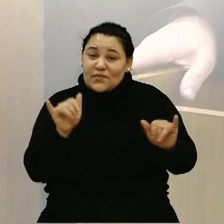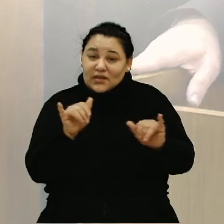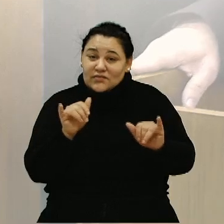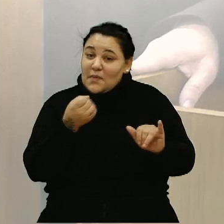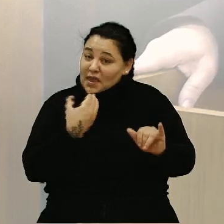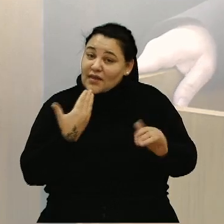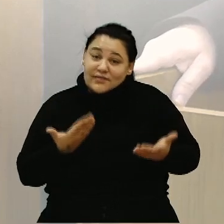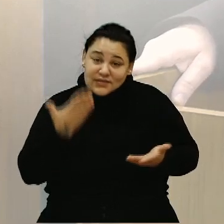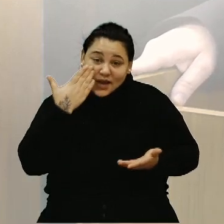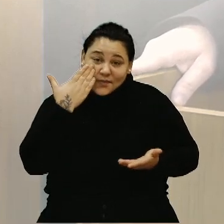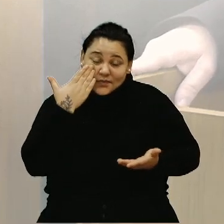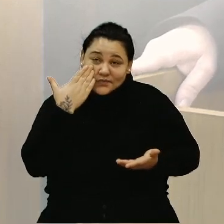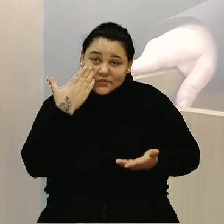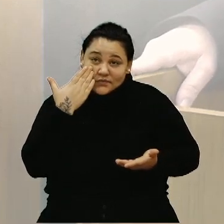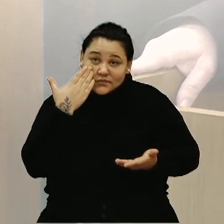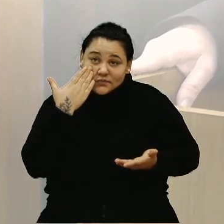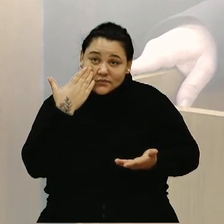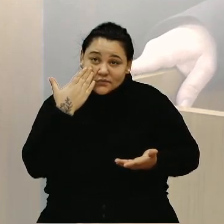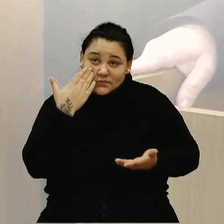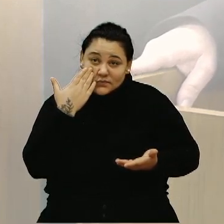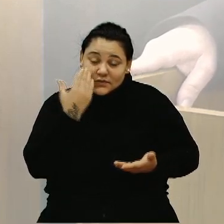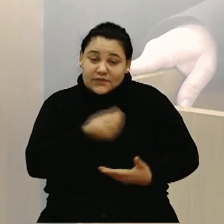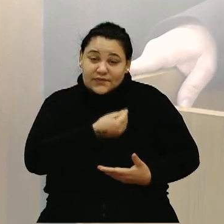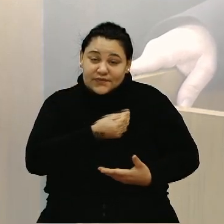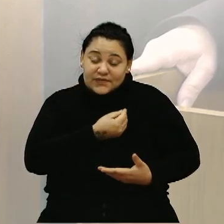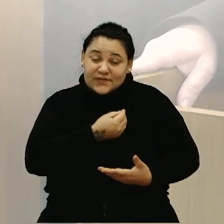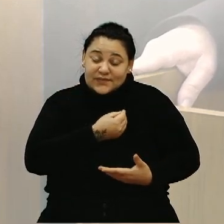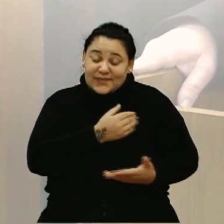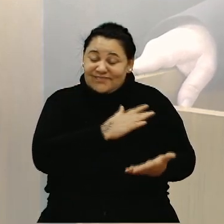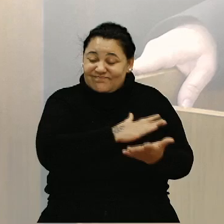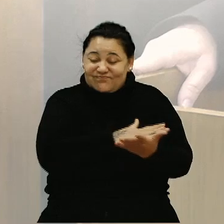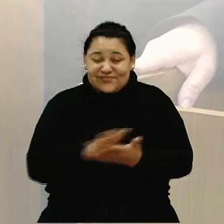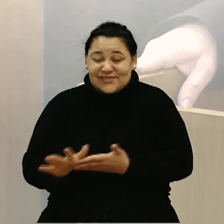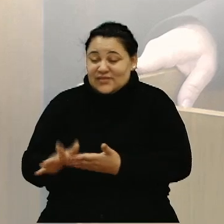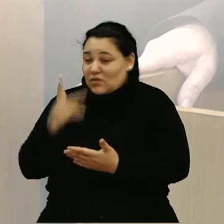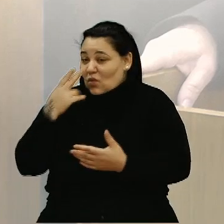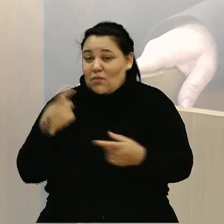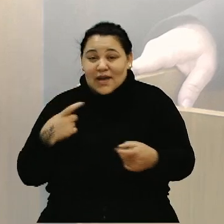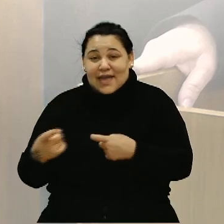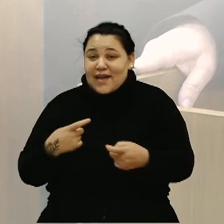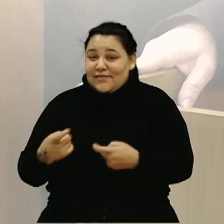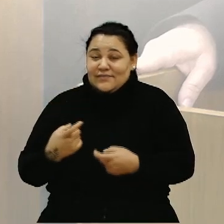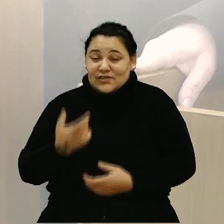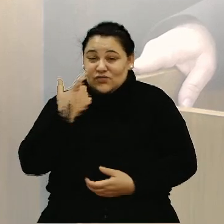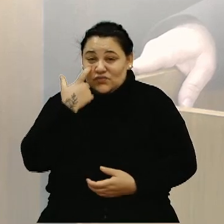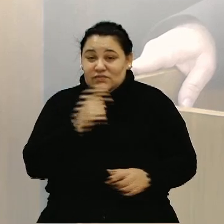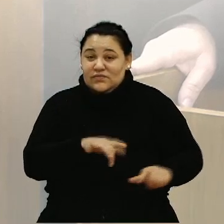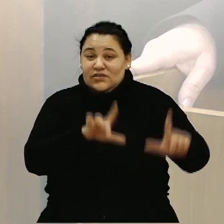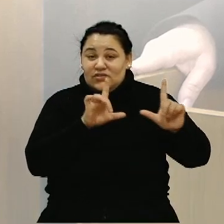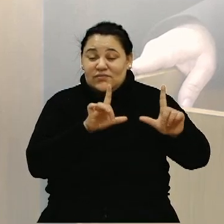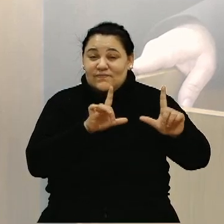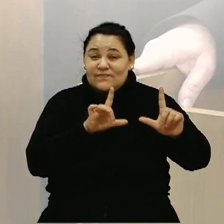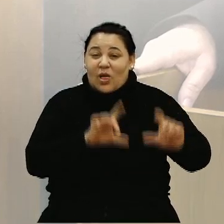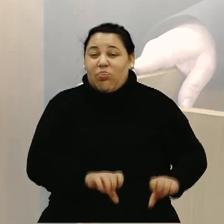social. E esse momento que o Rio Grande do Sul está passando, eu venho a essa tribuna apenas, ou